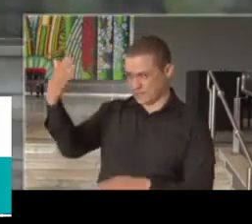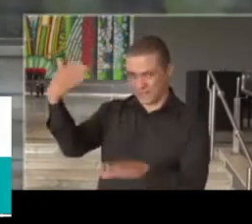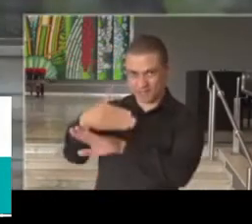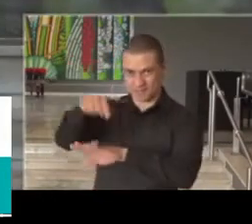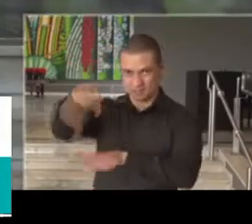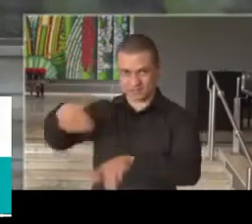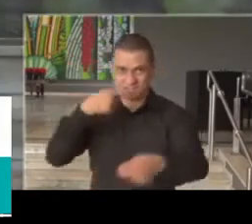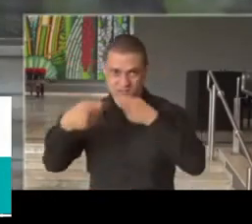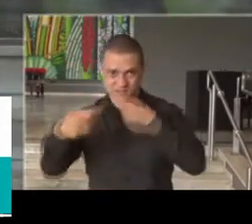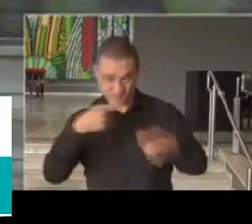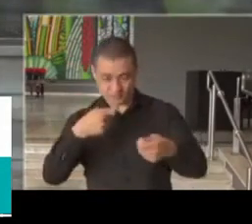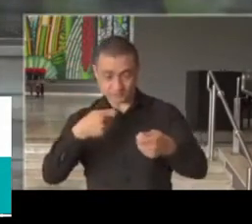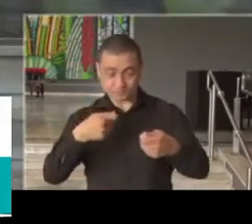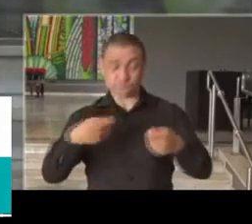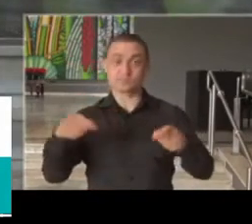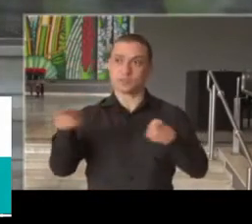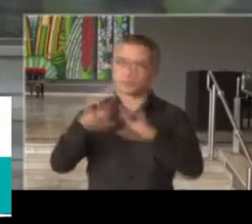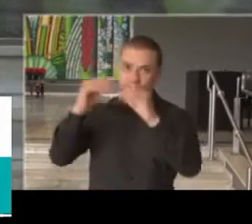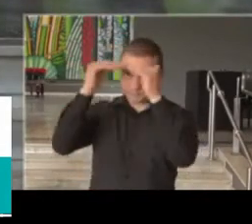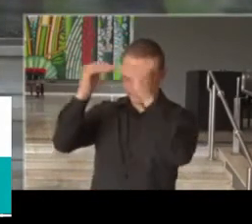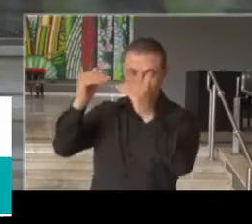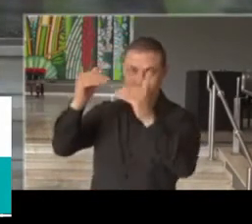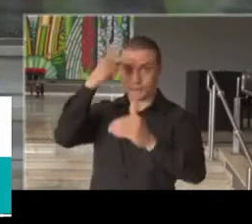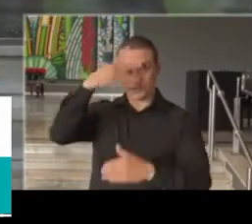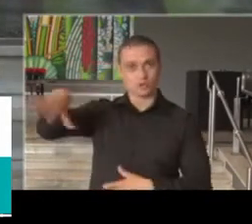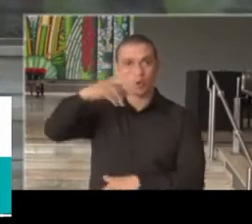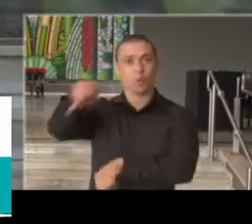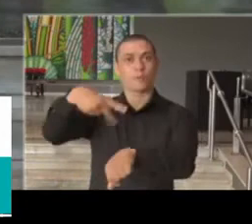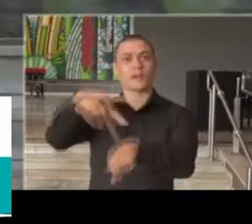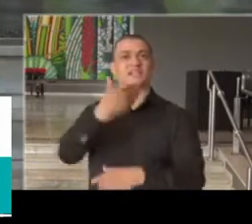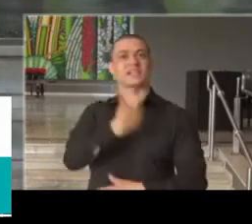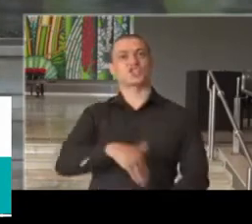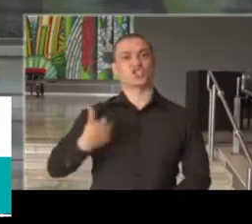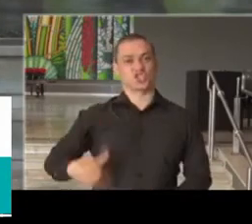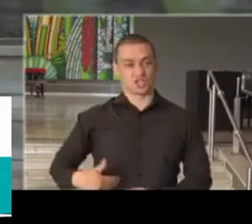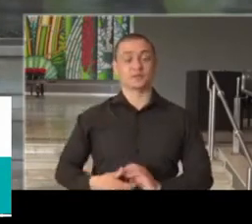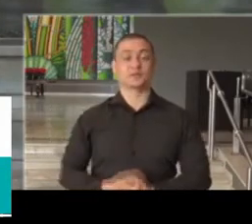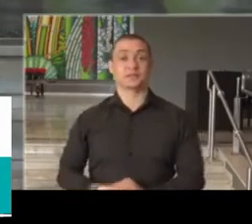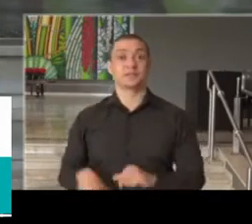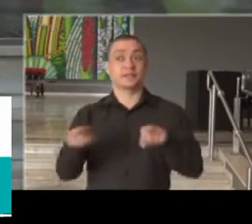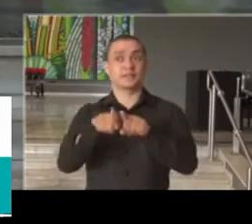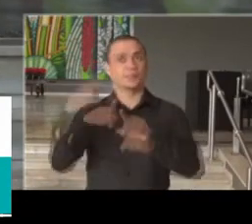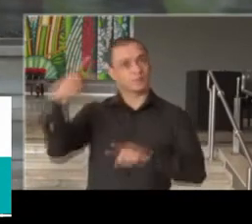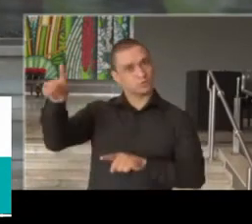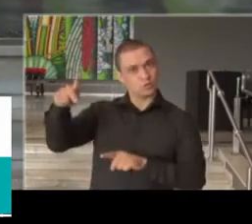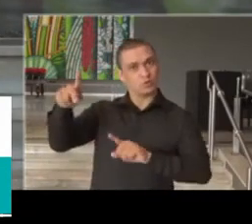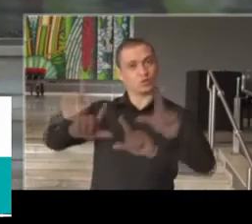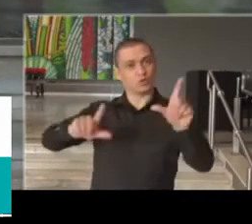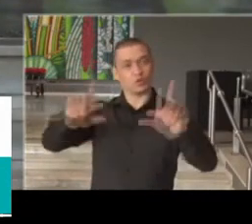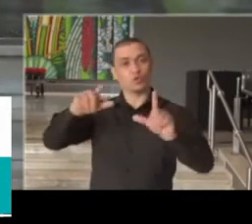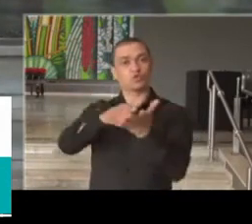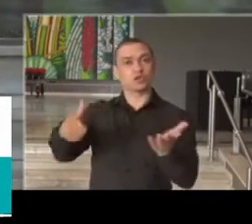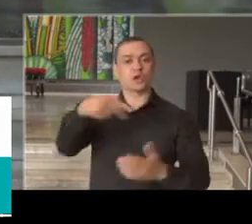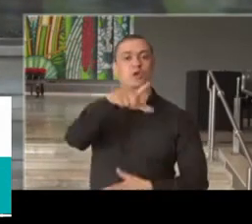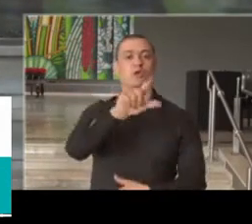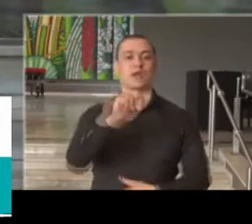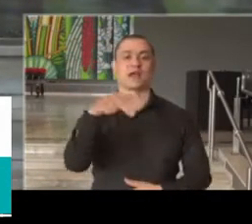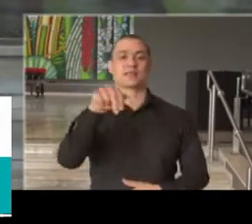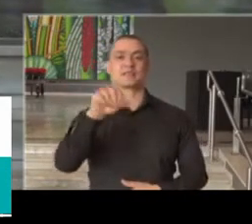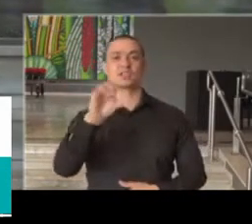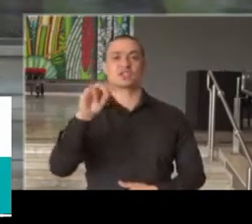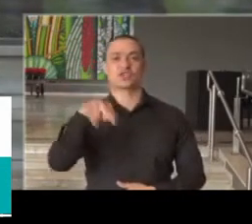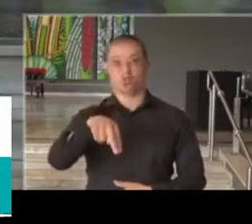nossa coletiva, nosso respeito pelo seu país, pela Argentina, e também pelo veículo de comunicação do qual você é correspondente no